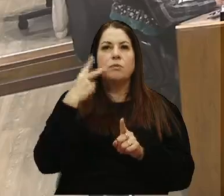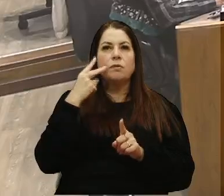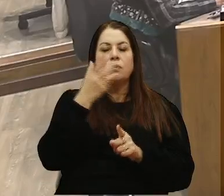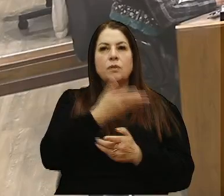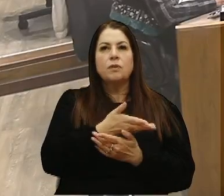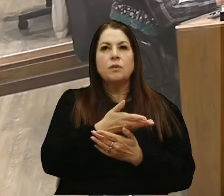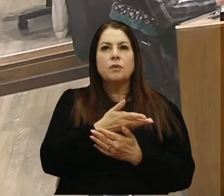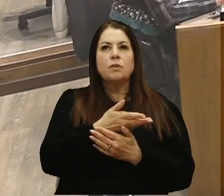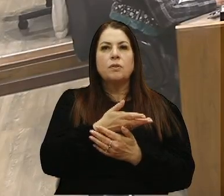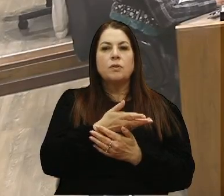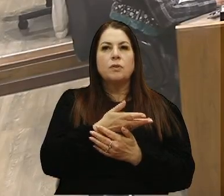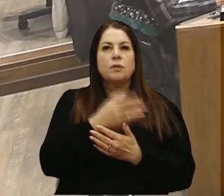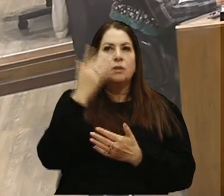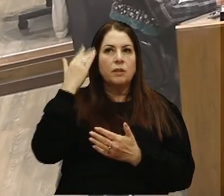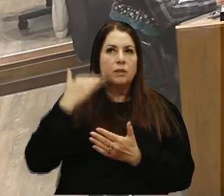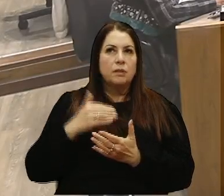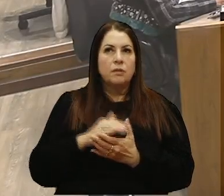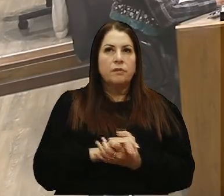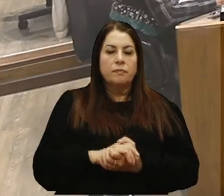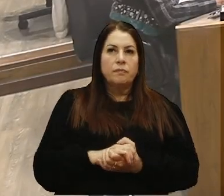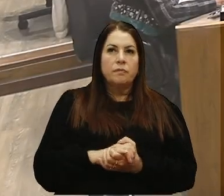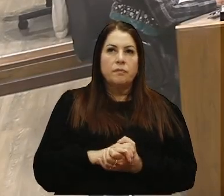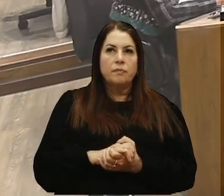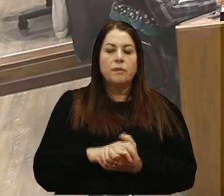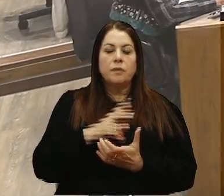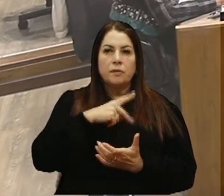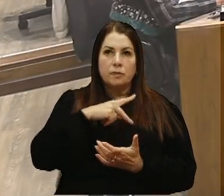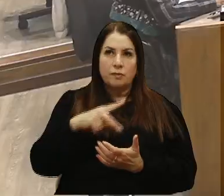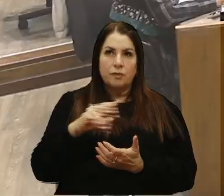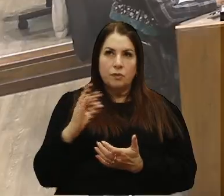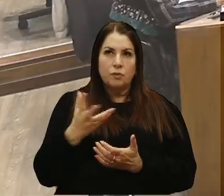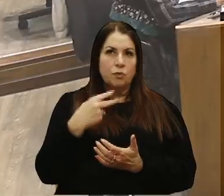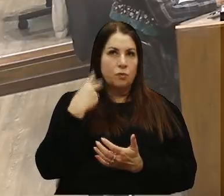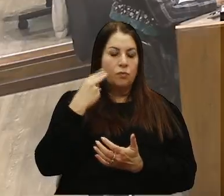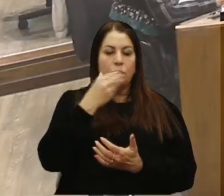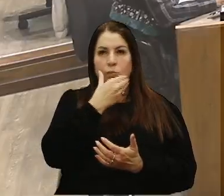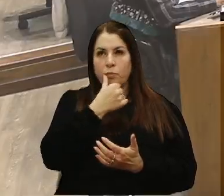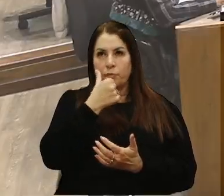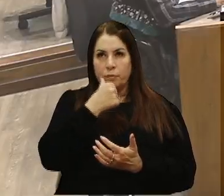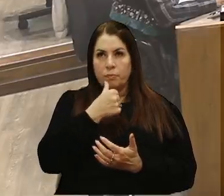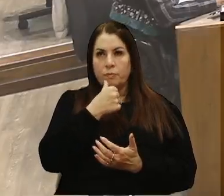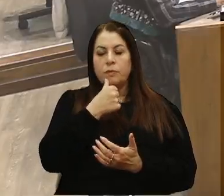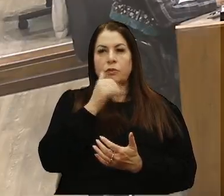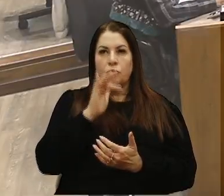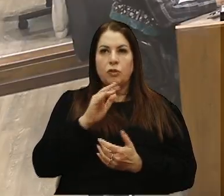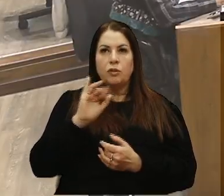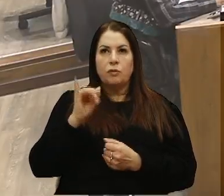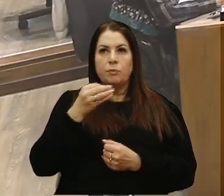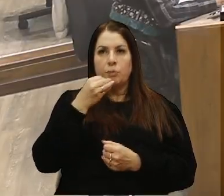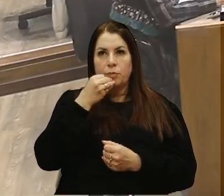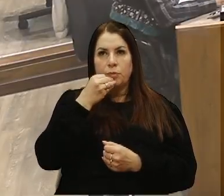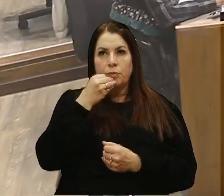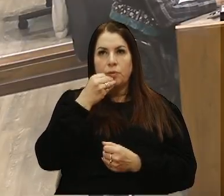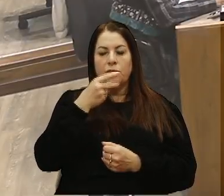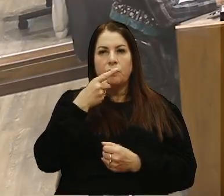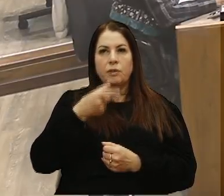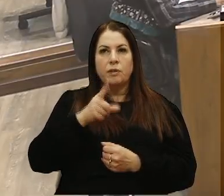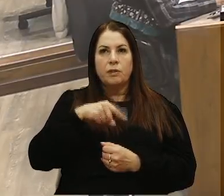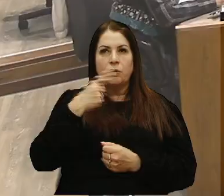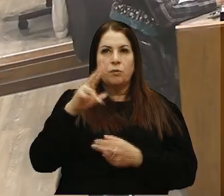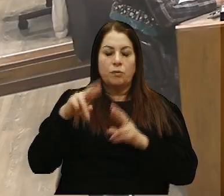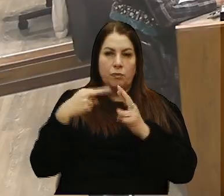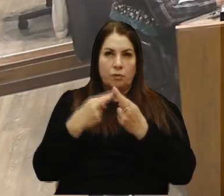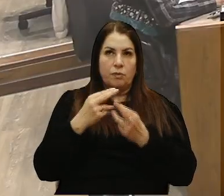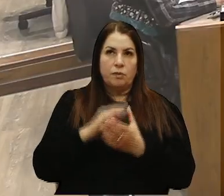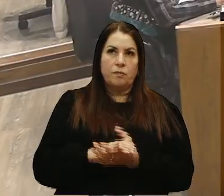Com a palavra, a vereadora Daiane Mello. Senhor presidente, senhores vereadores, já tivemos a oportunidade de falar na outra